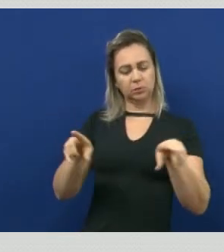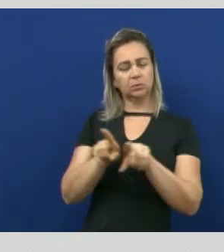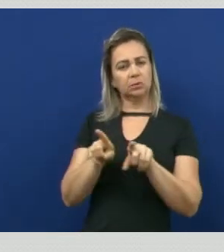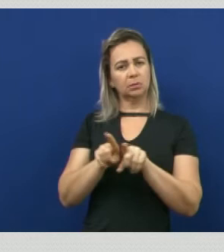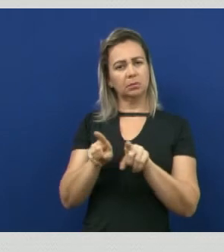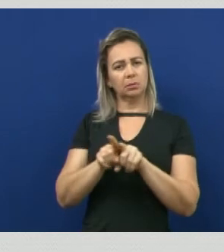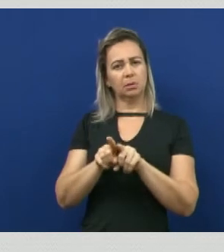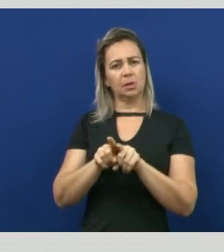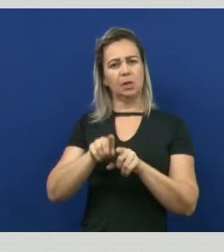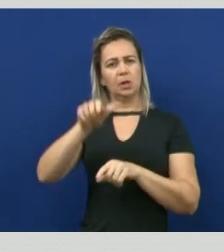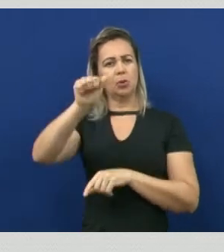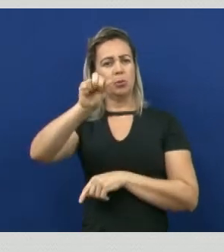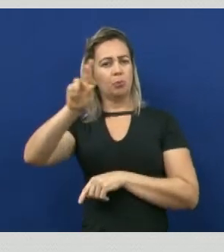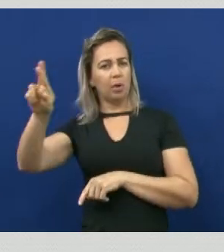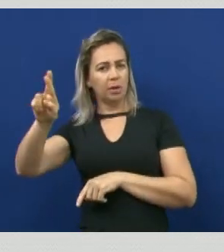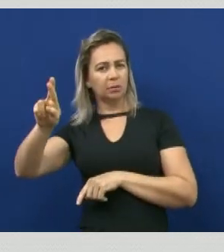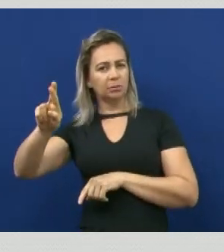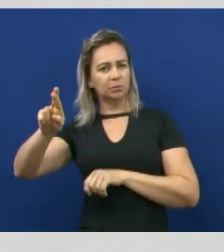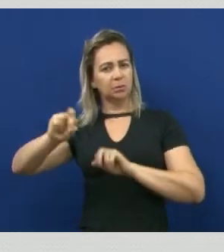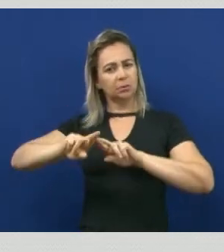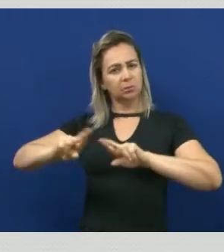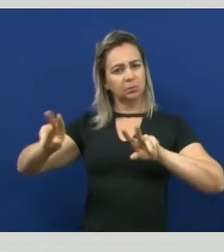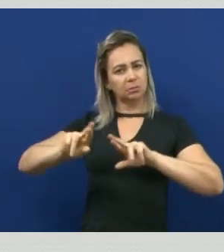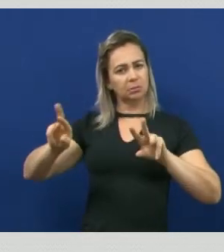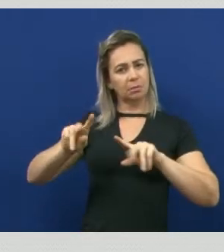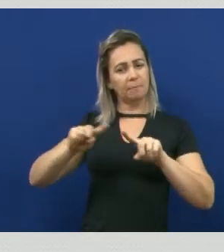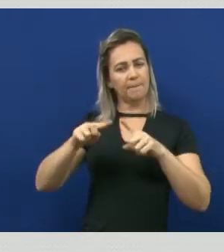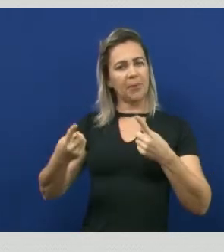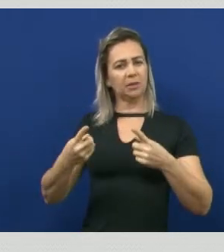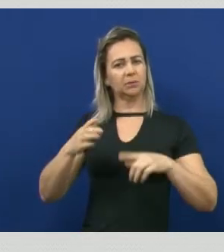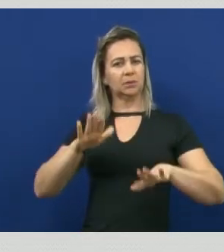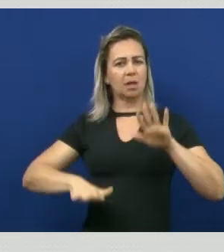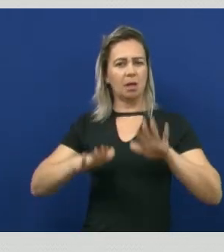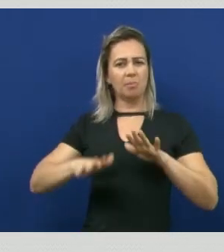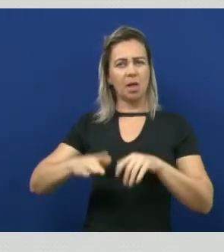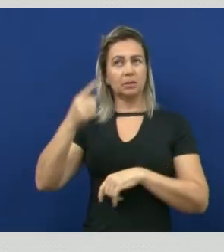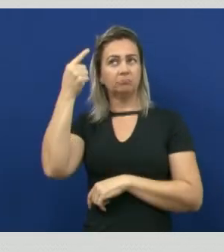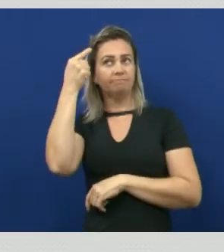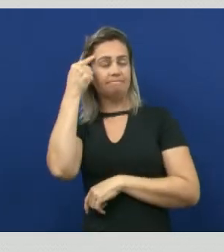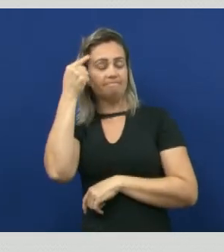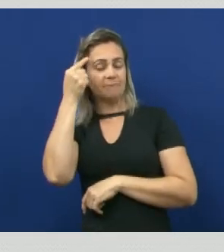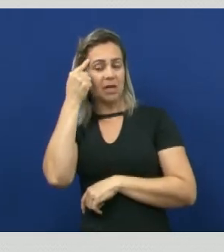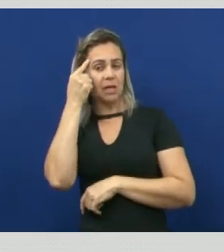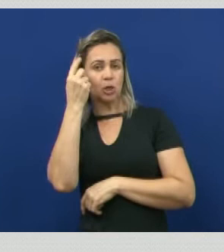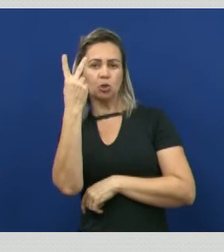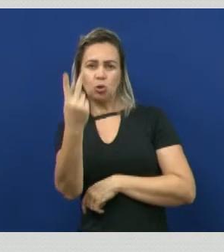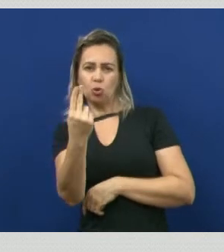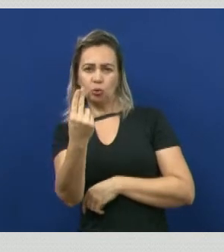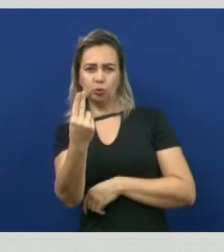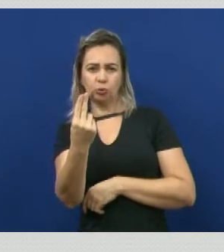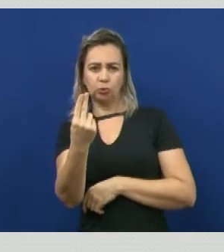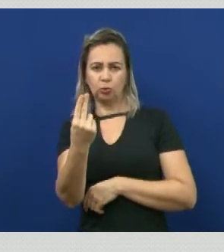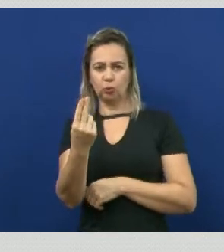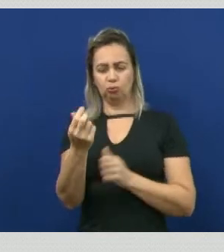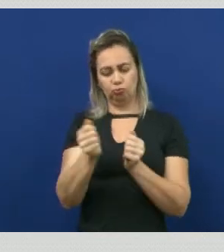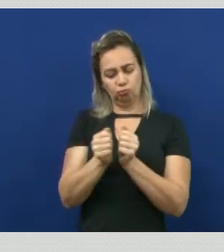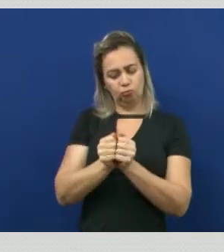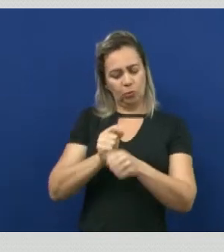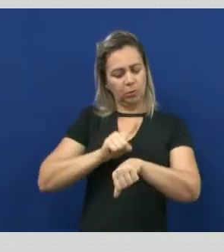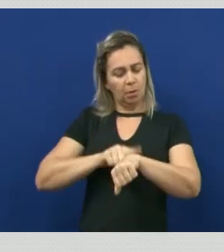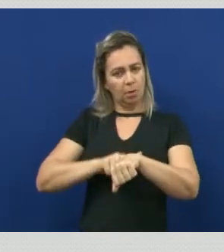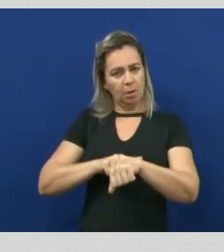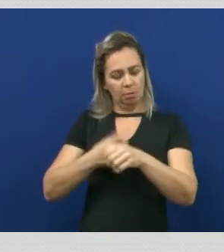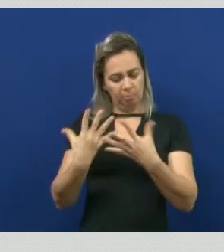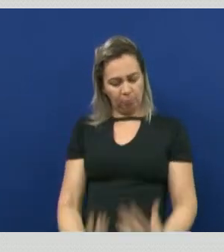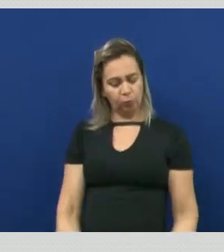pena, ele imaginava que os dois iriam cair ao mesmo tempo quando ele girasse o tubo. E isso aconteceu. Então, esse